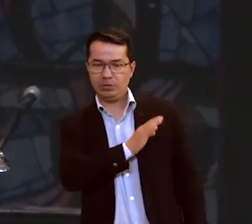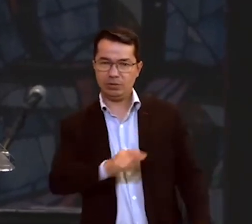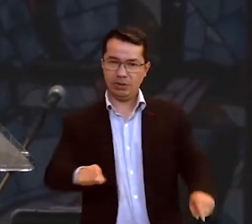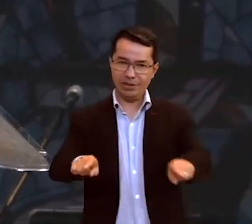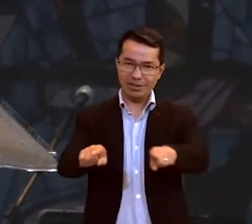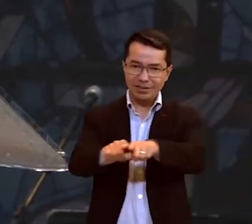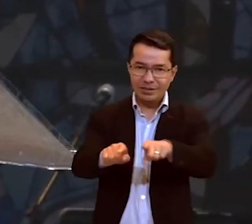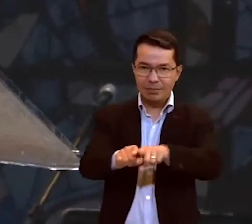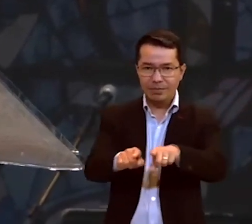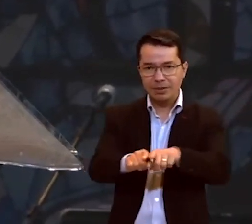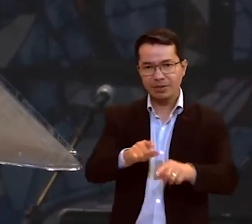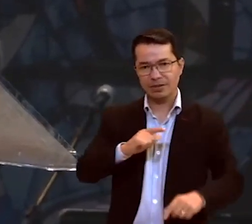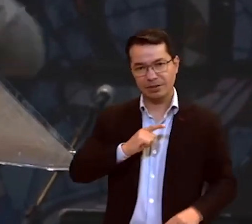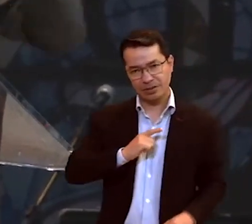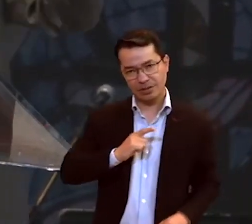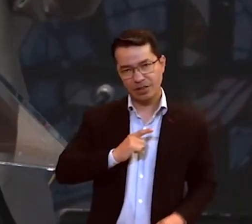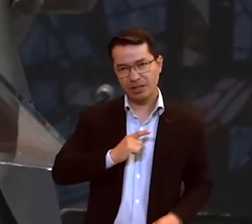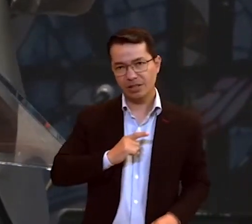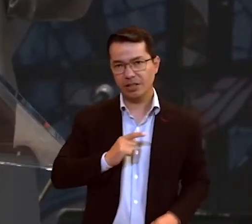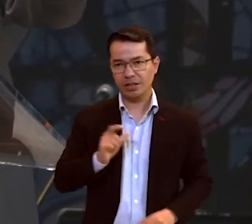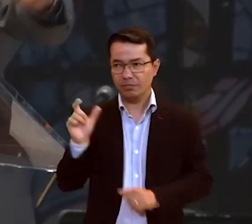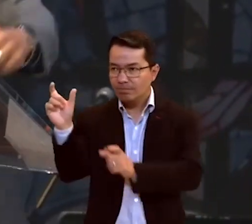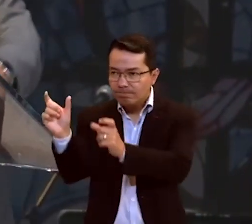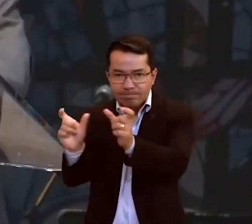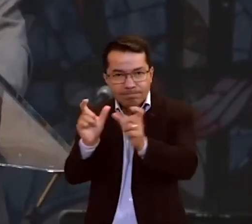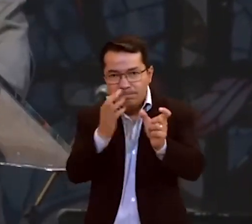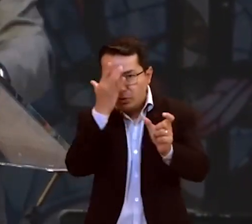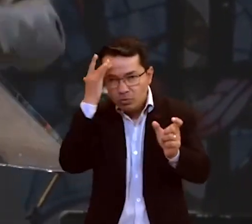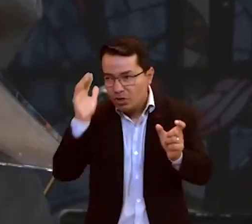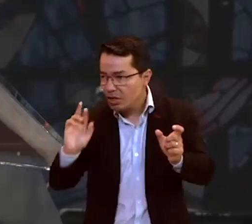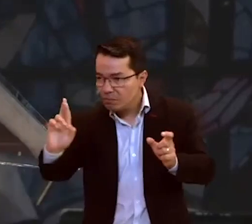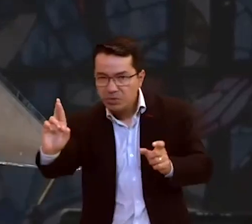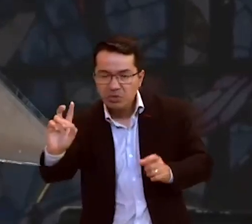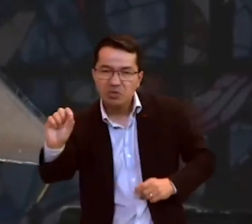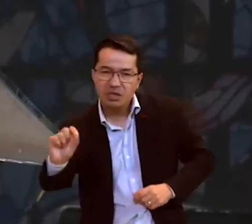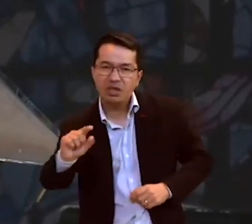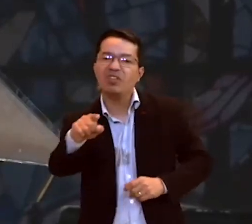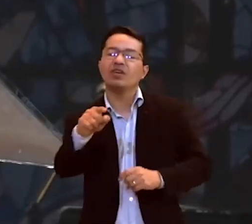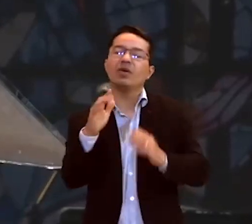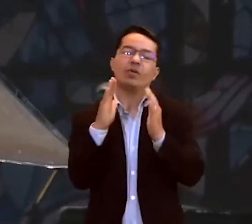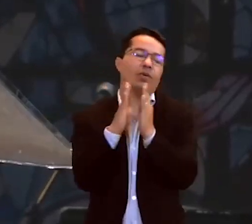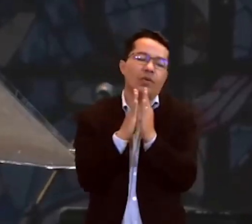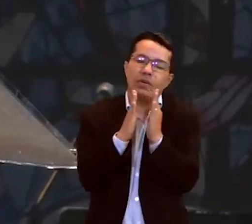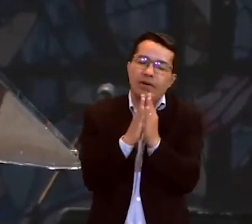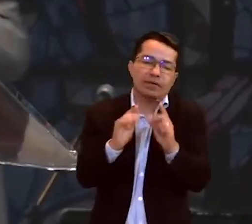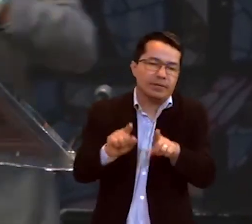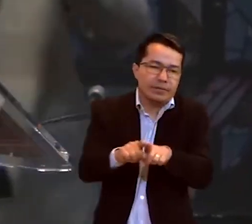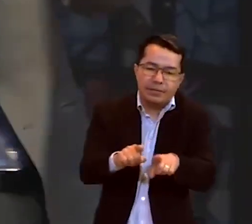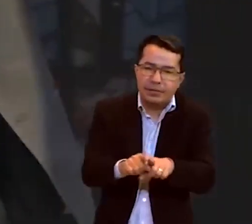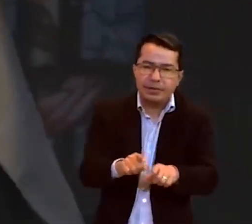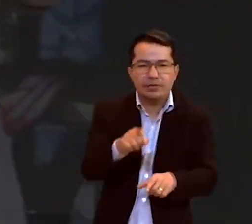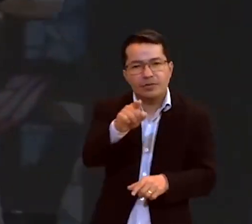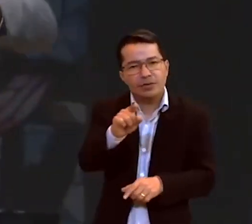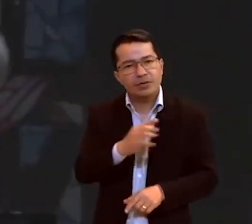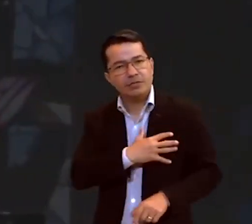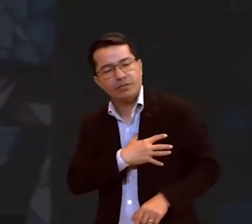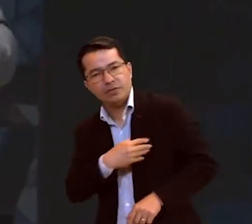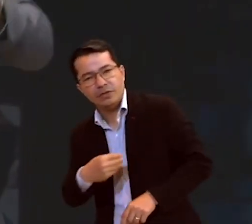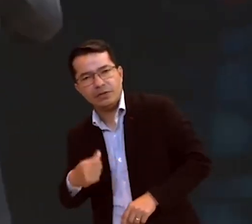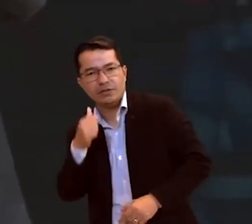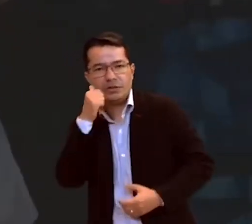essas também são, ore para que Deus venha te curar. Ore para que Deus venha curar o seu filho, sua